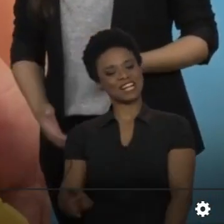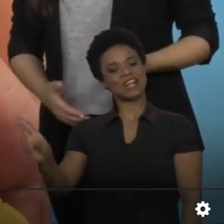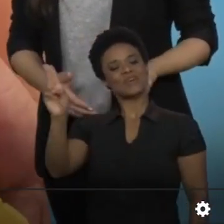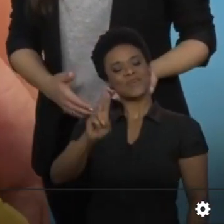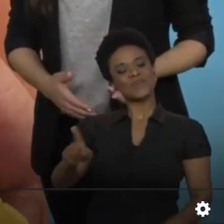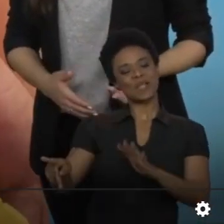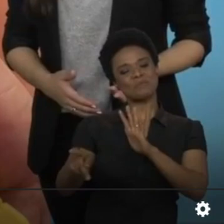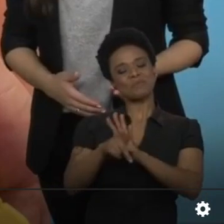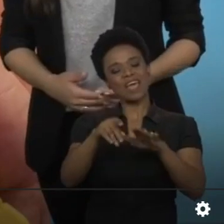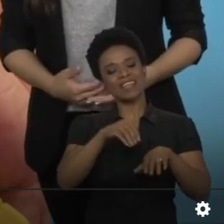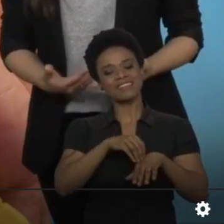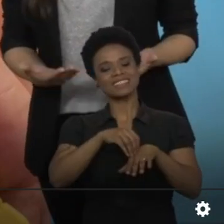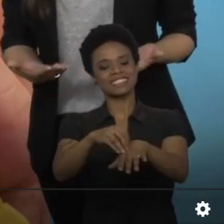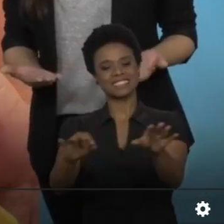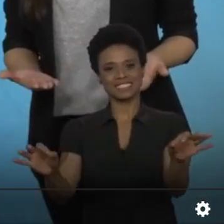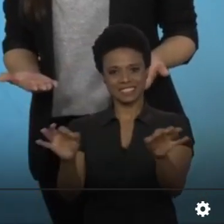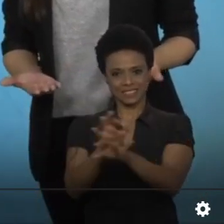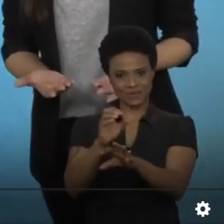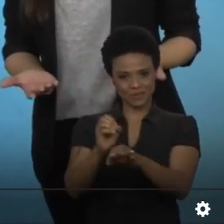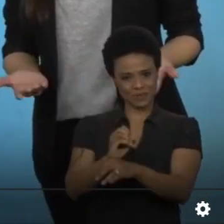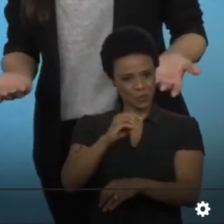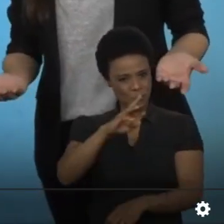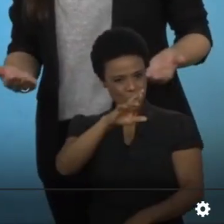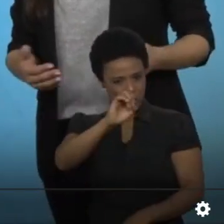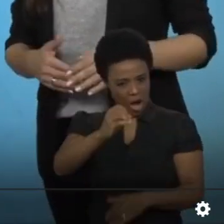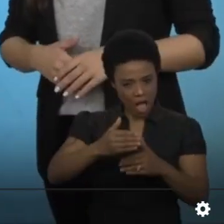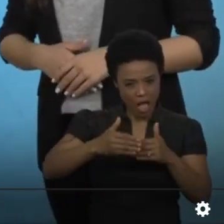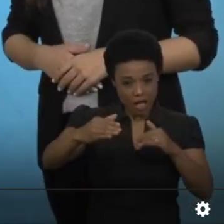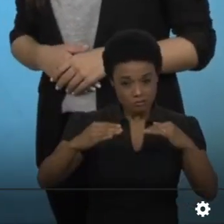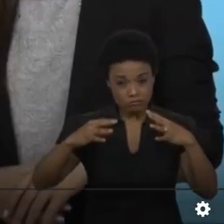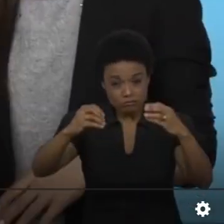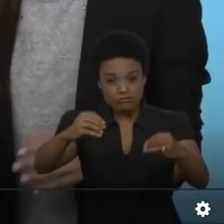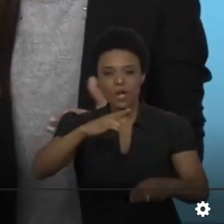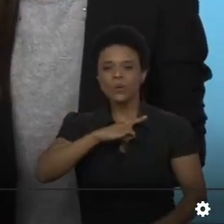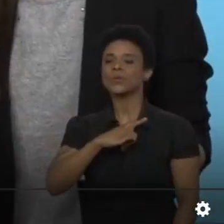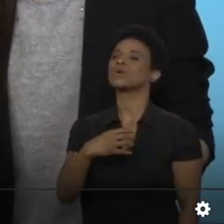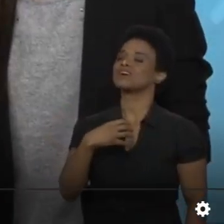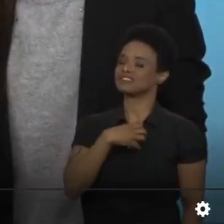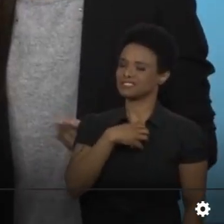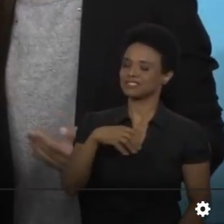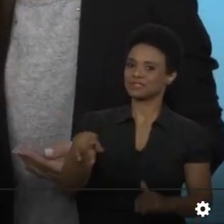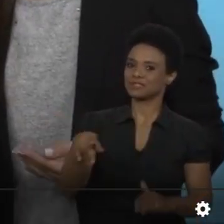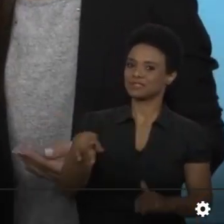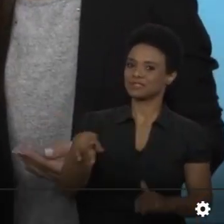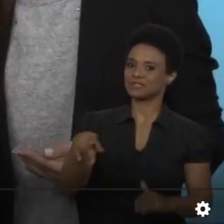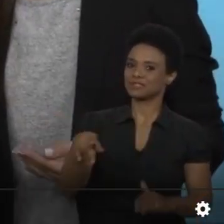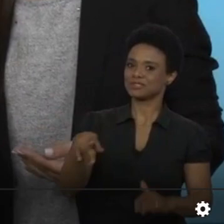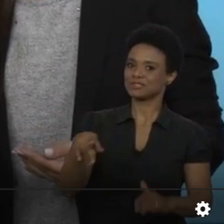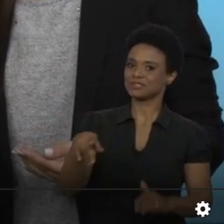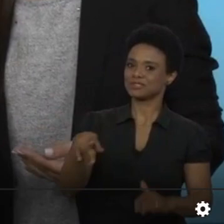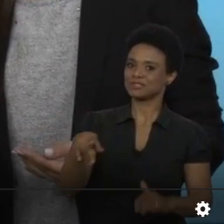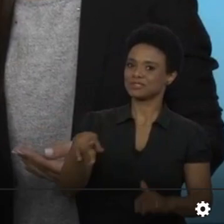na execução da obra, é a partir deles que tudo toma forma. O projeto da instalação